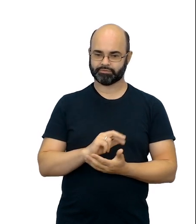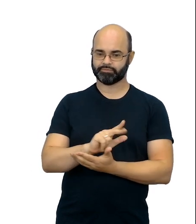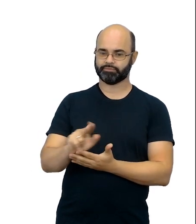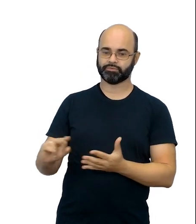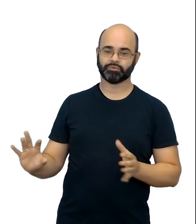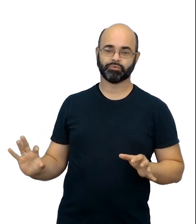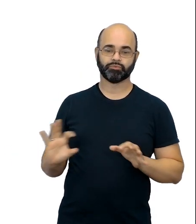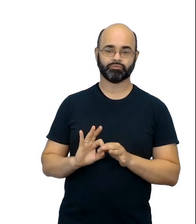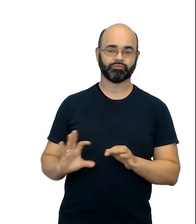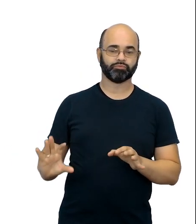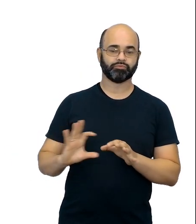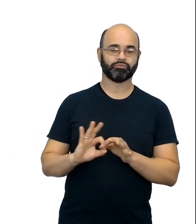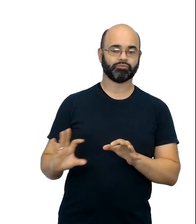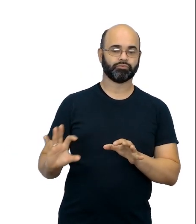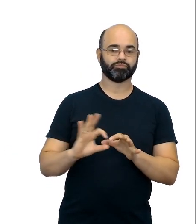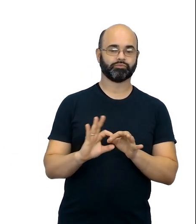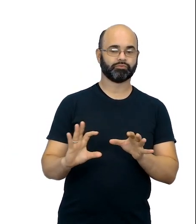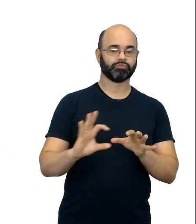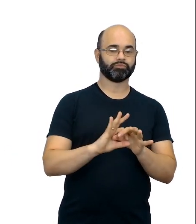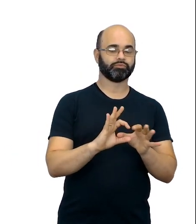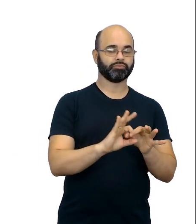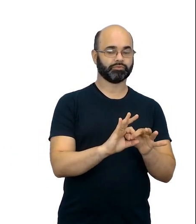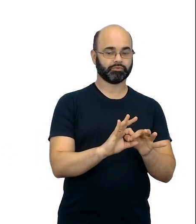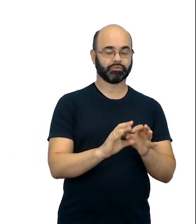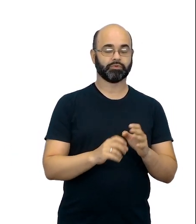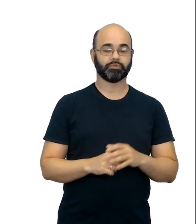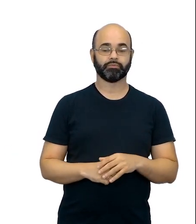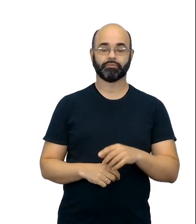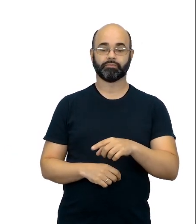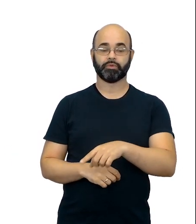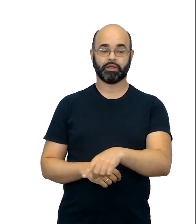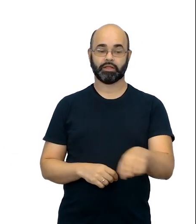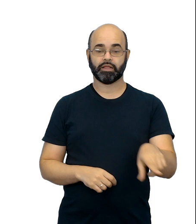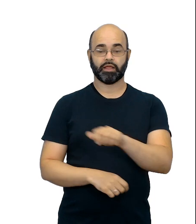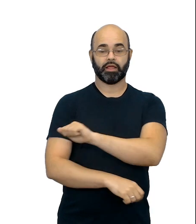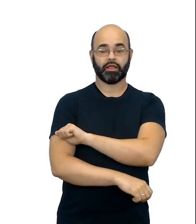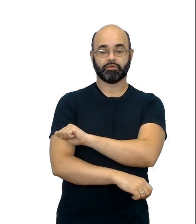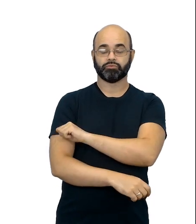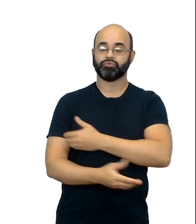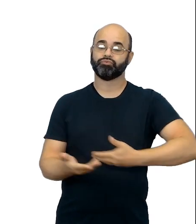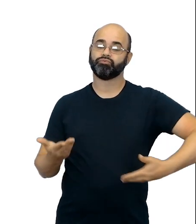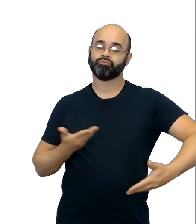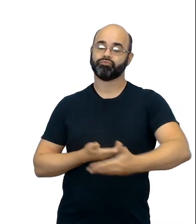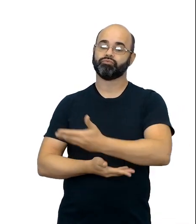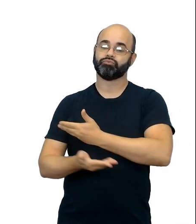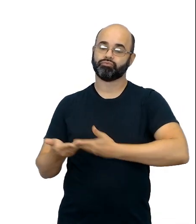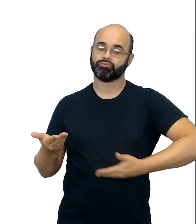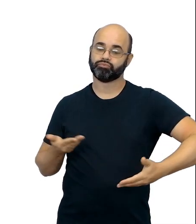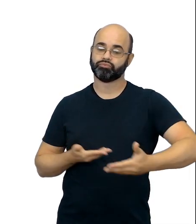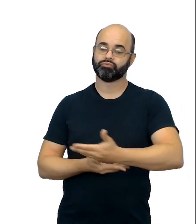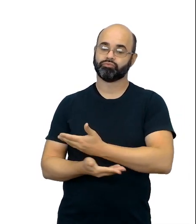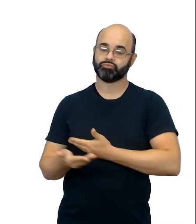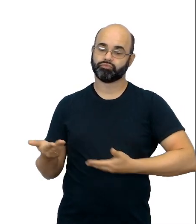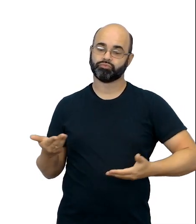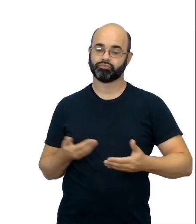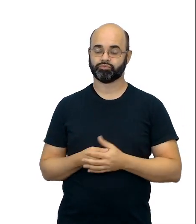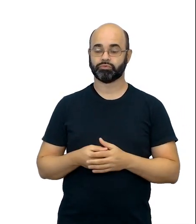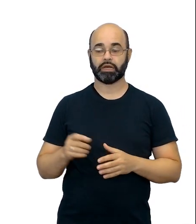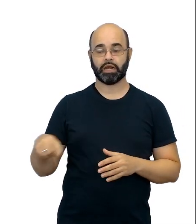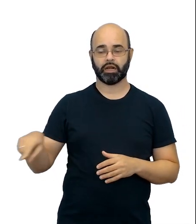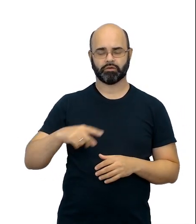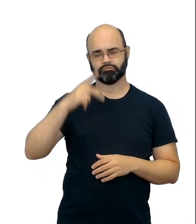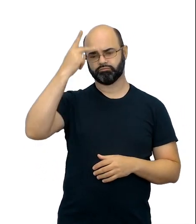para fazer projetos e de que maneira que os estudantes possam também interagir como agentes das suas próprias práticas, né,